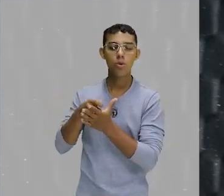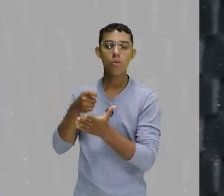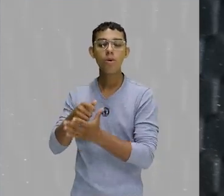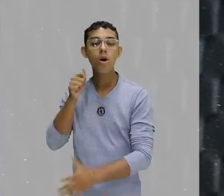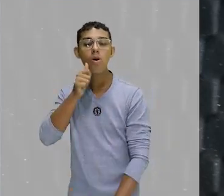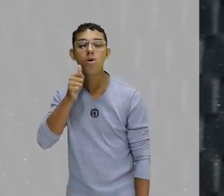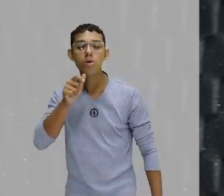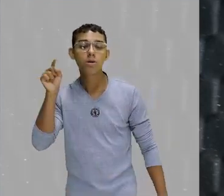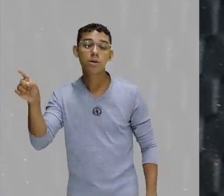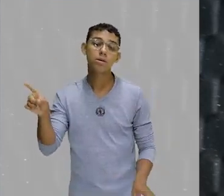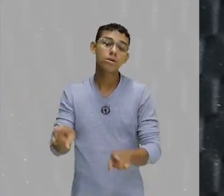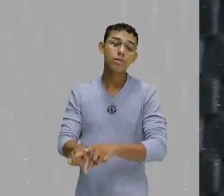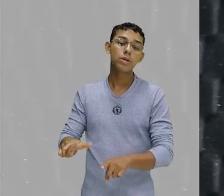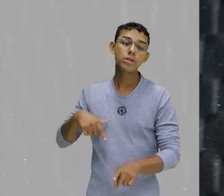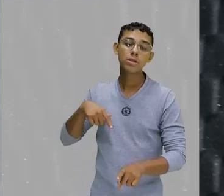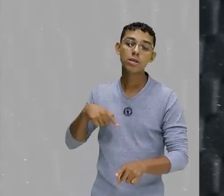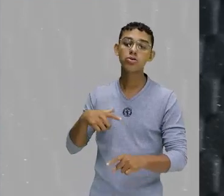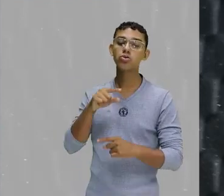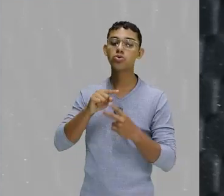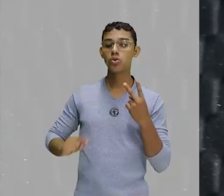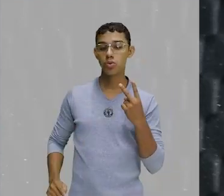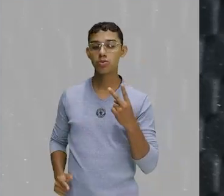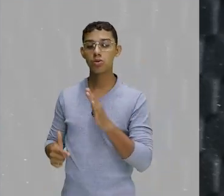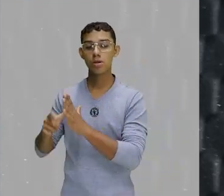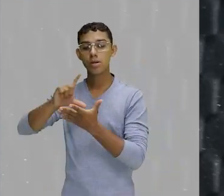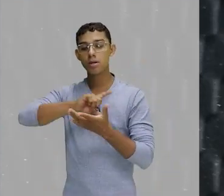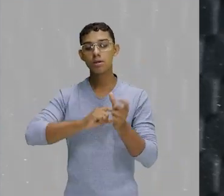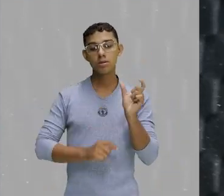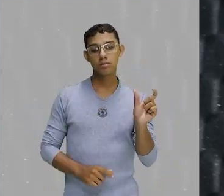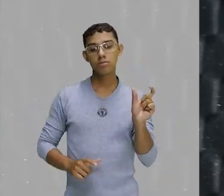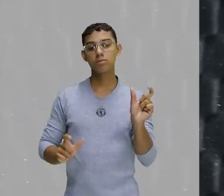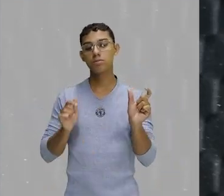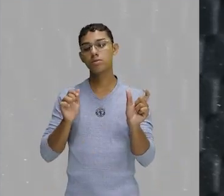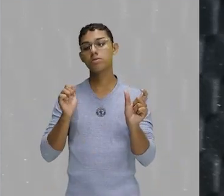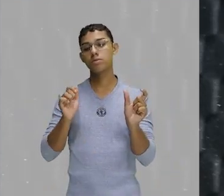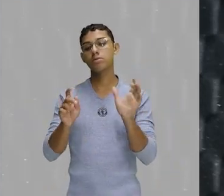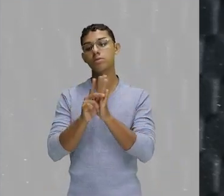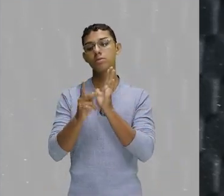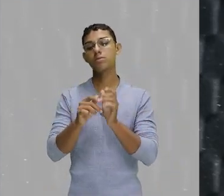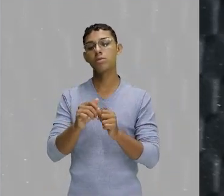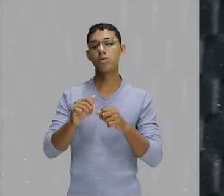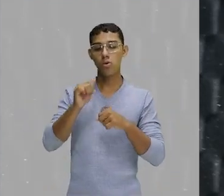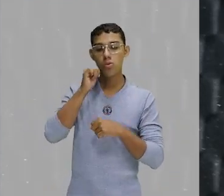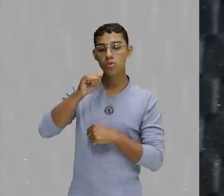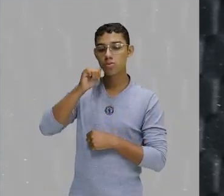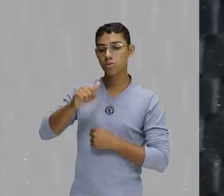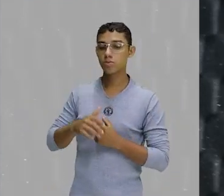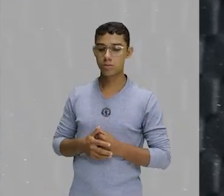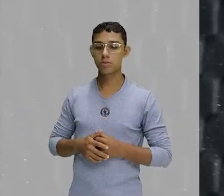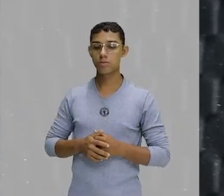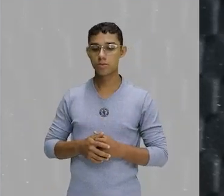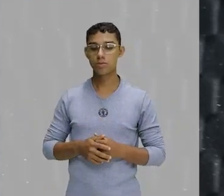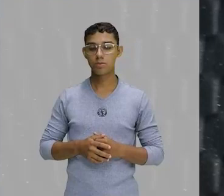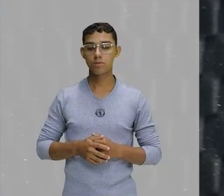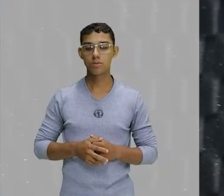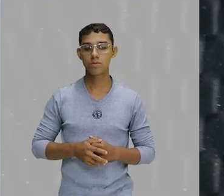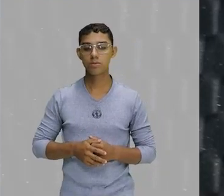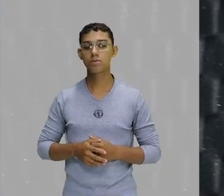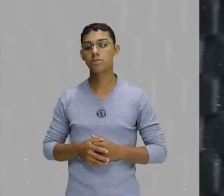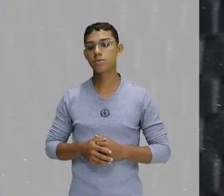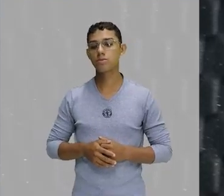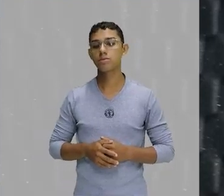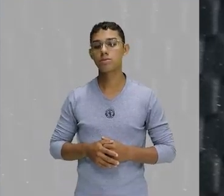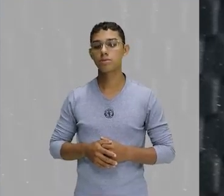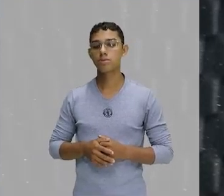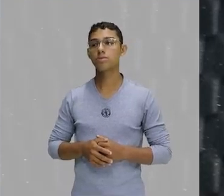porque ela tem dois termos antes que me qualifica, me classifica, me diz qual é o tipo do meu